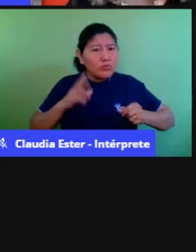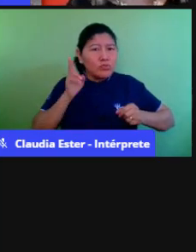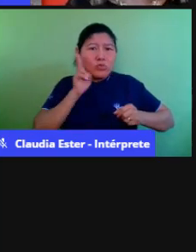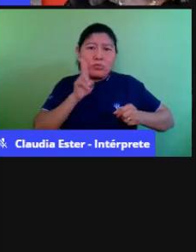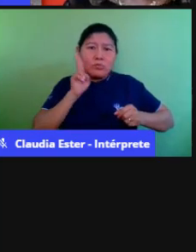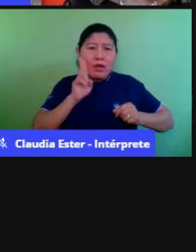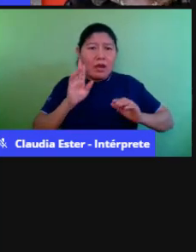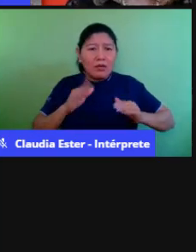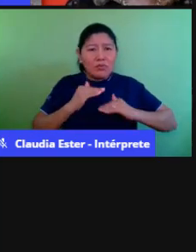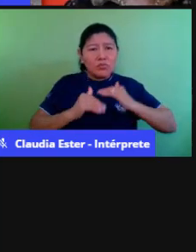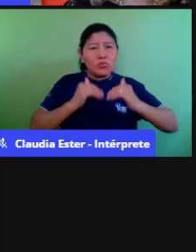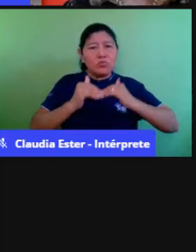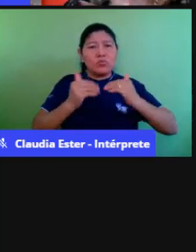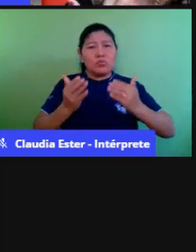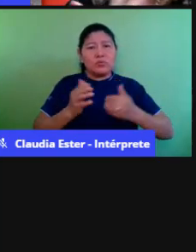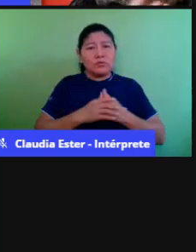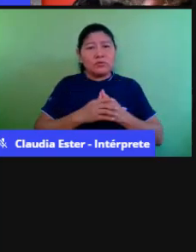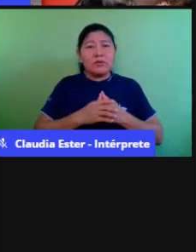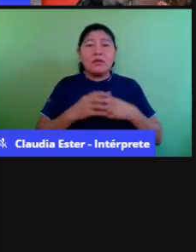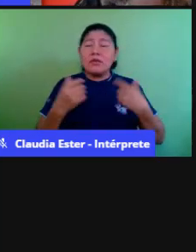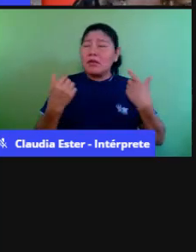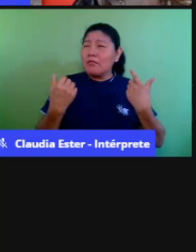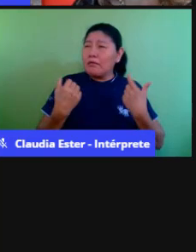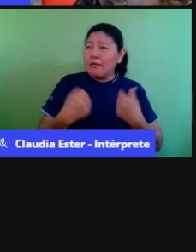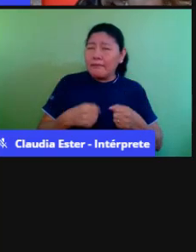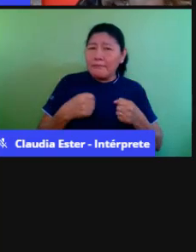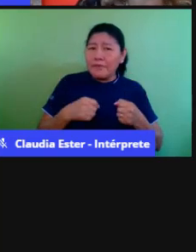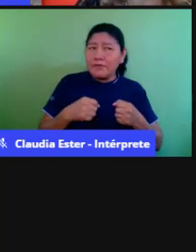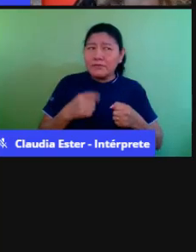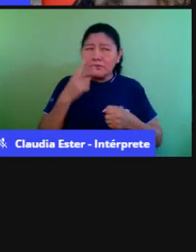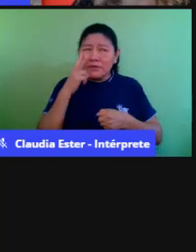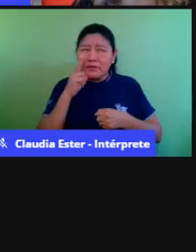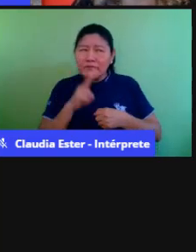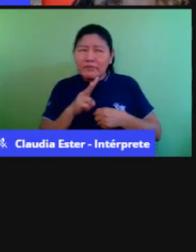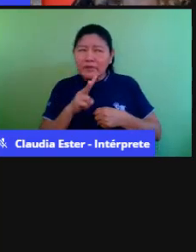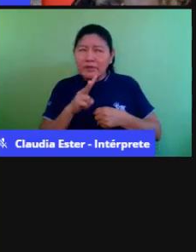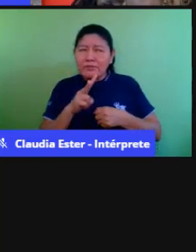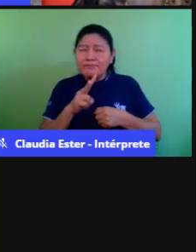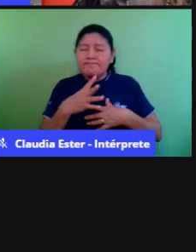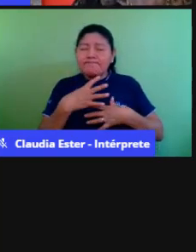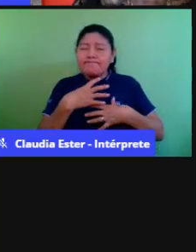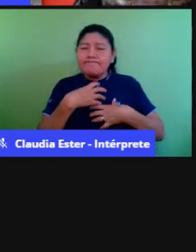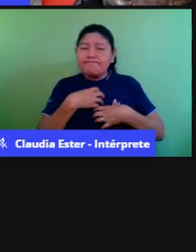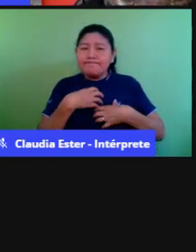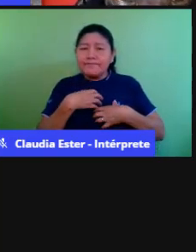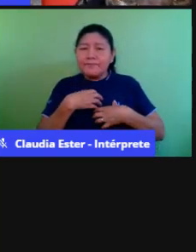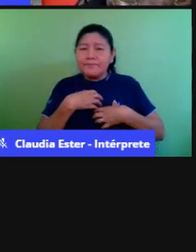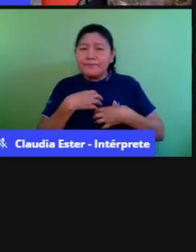isso. É preciso ter sensibilidade para entender o